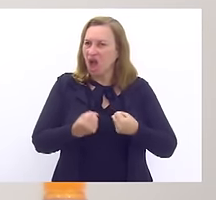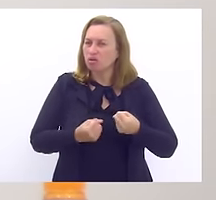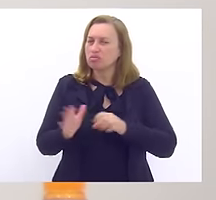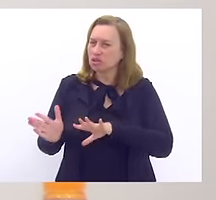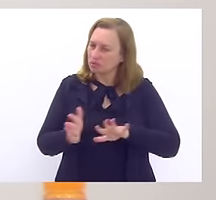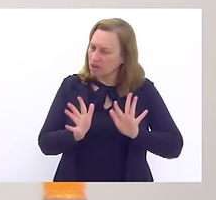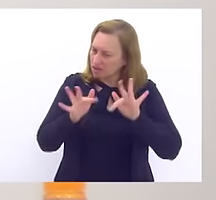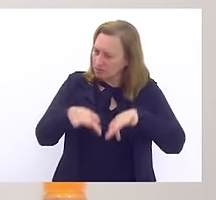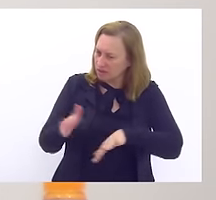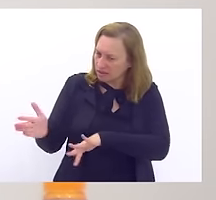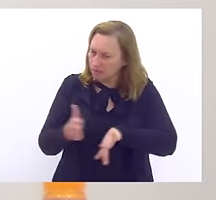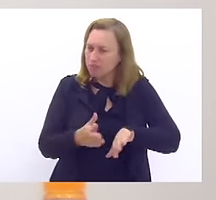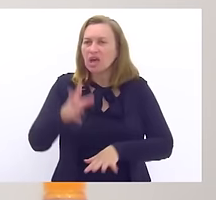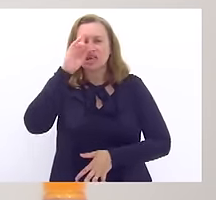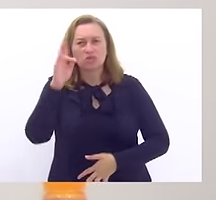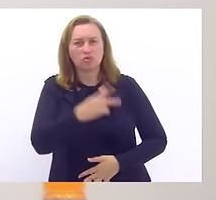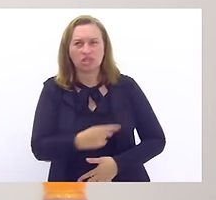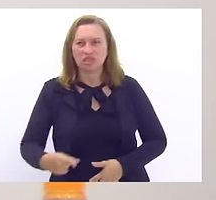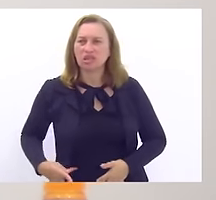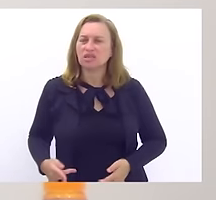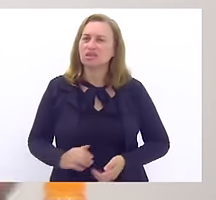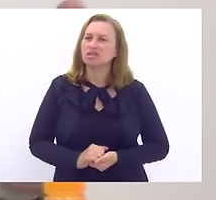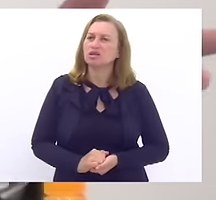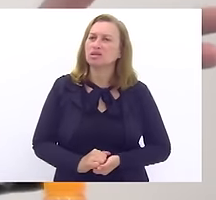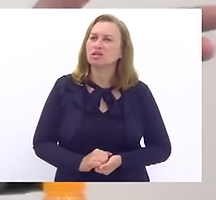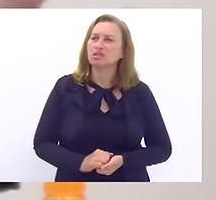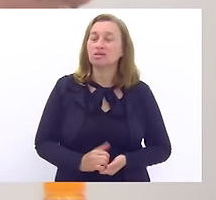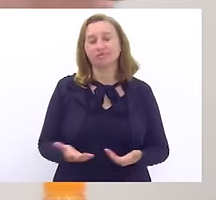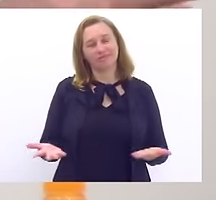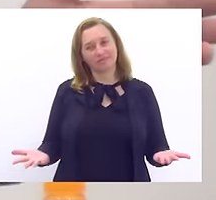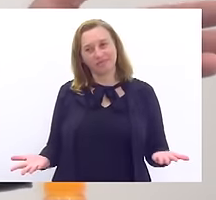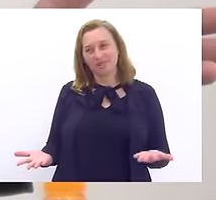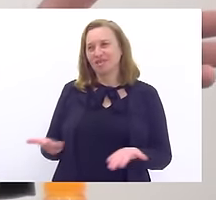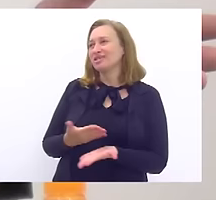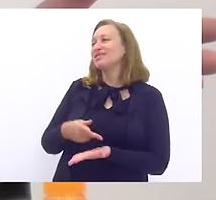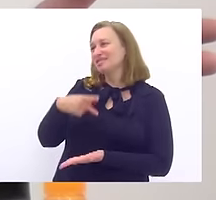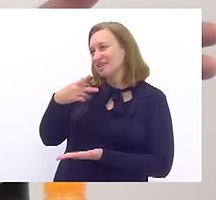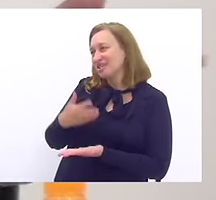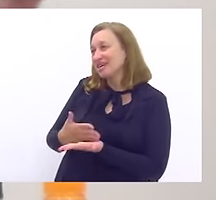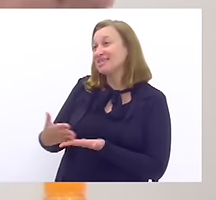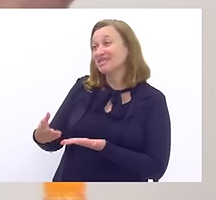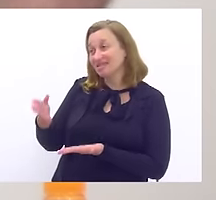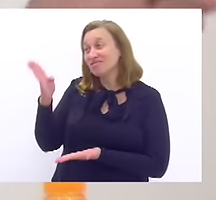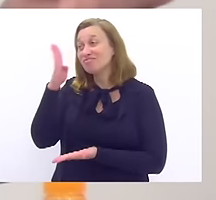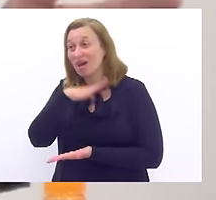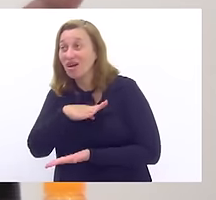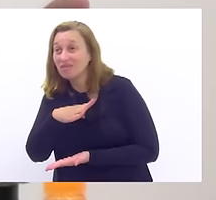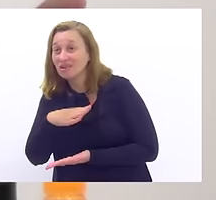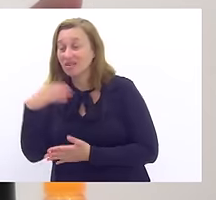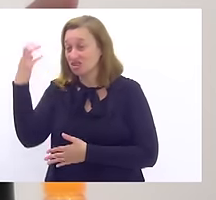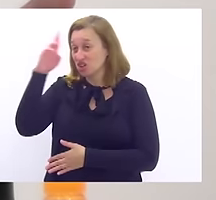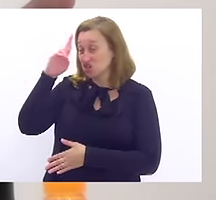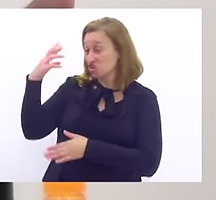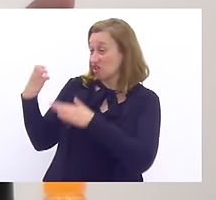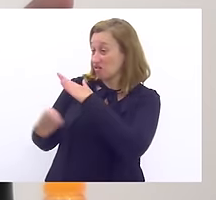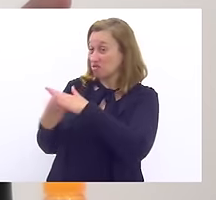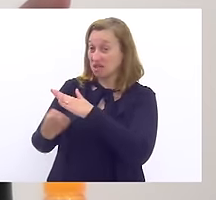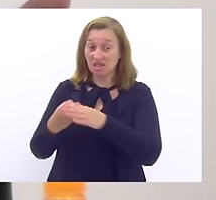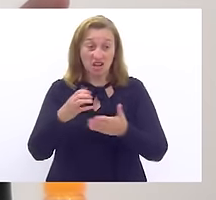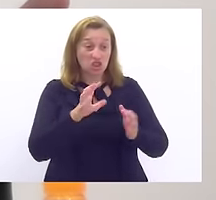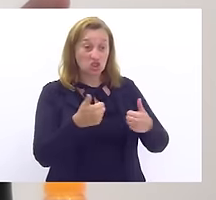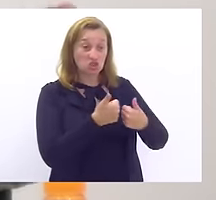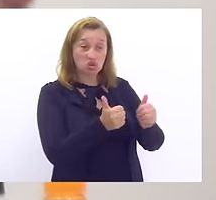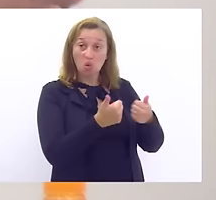e aí presidente já estamos começando mal privilegiando empresário de ônibus